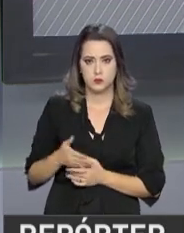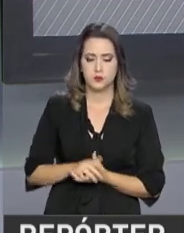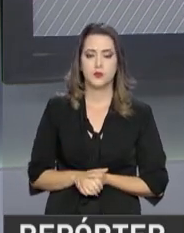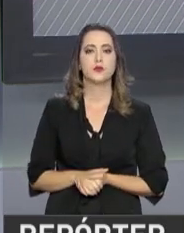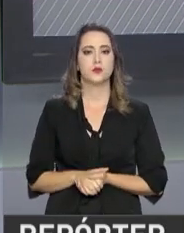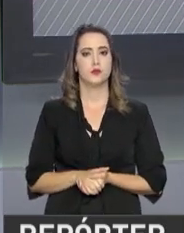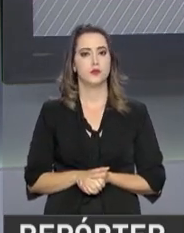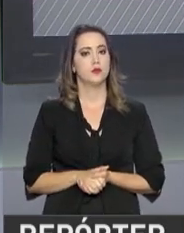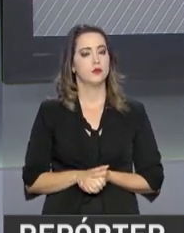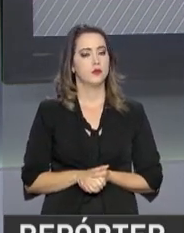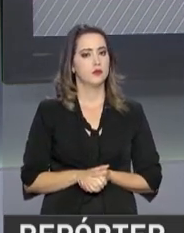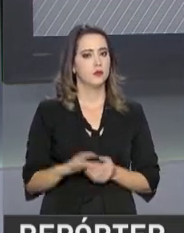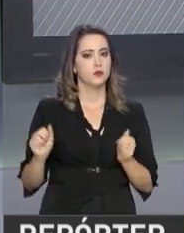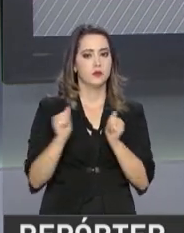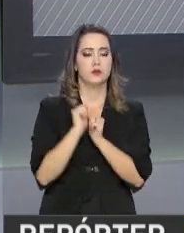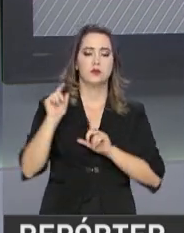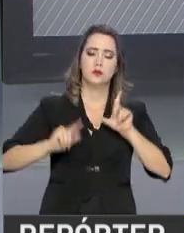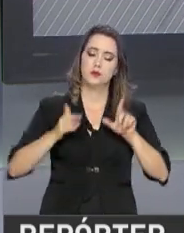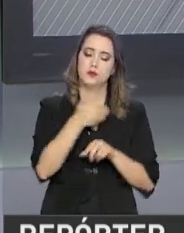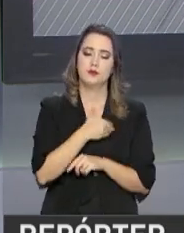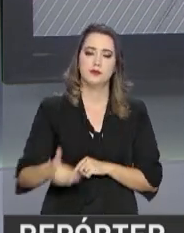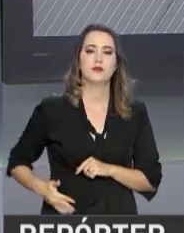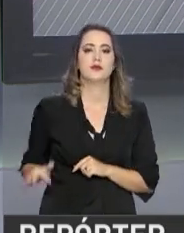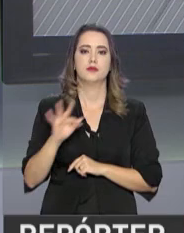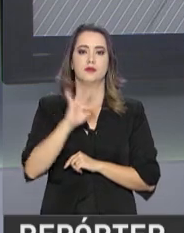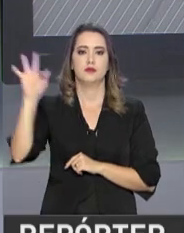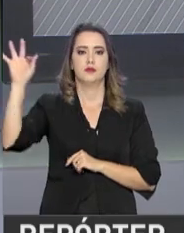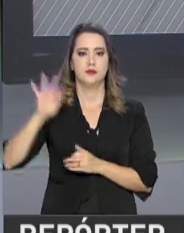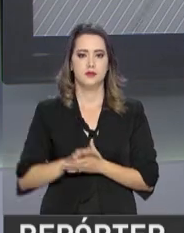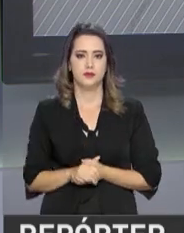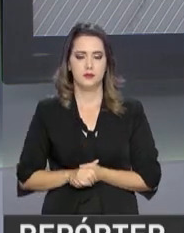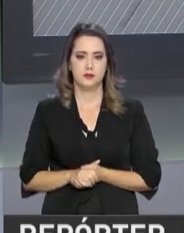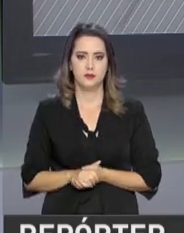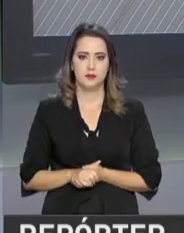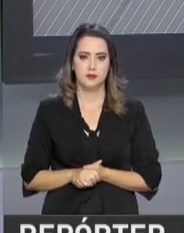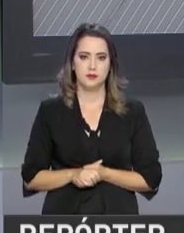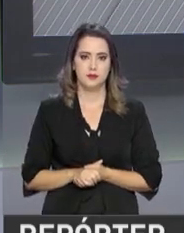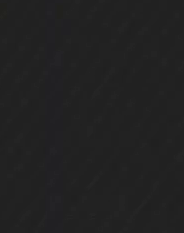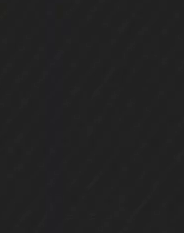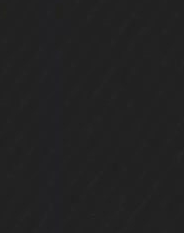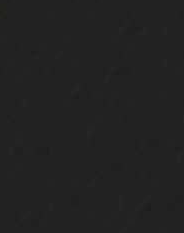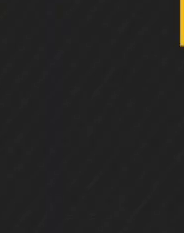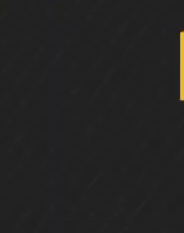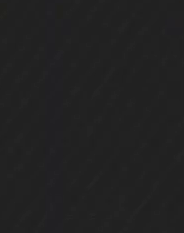página da nbr na internet continue com a gente na nbr a tv do governo federal